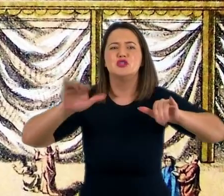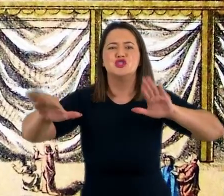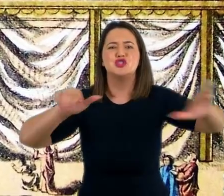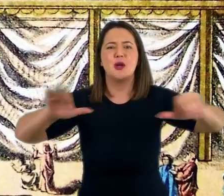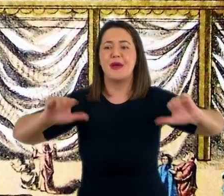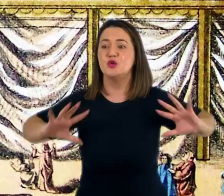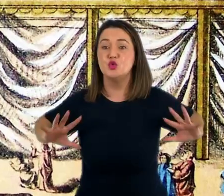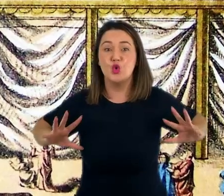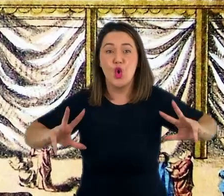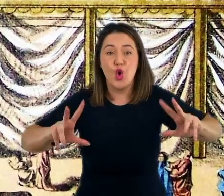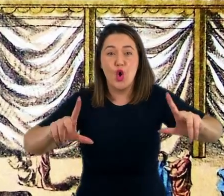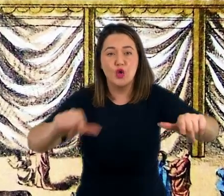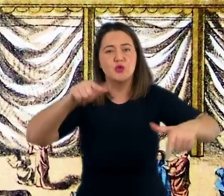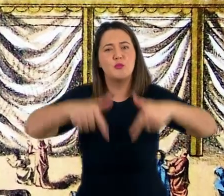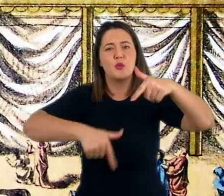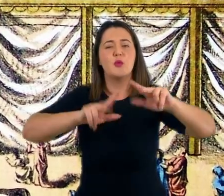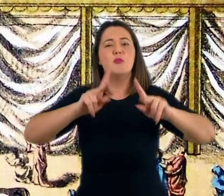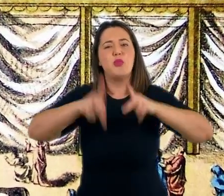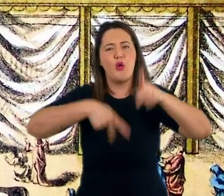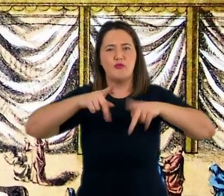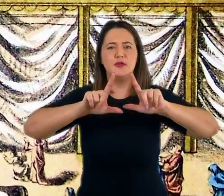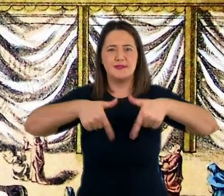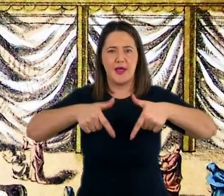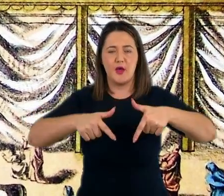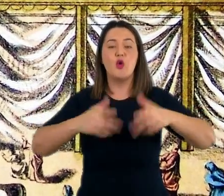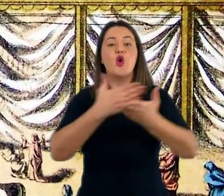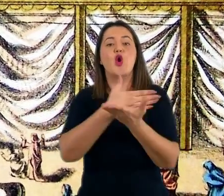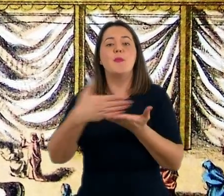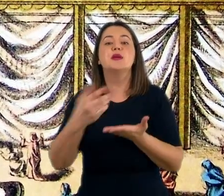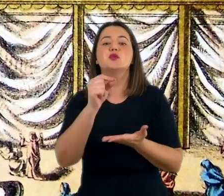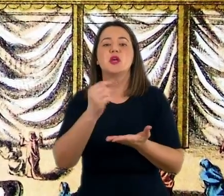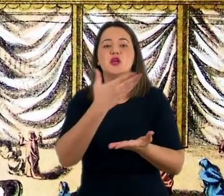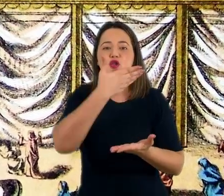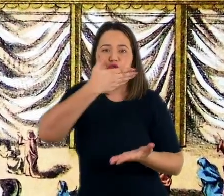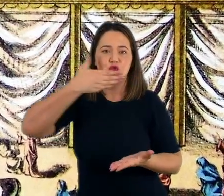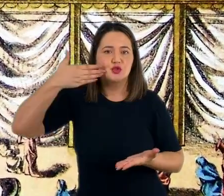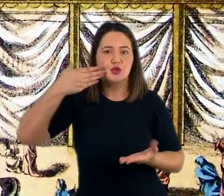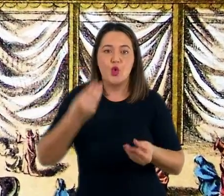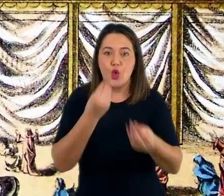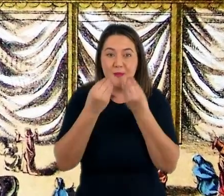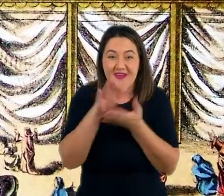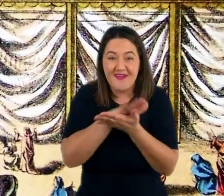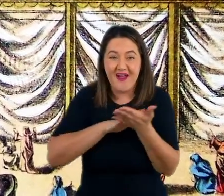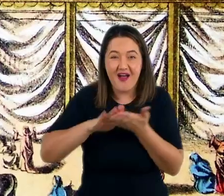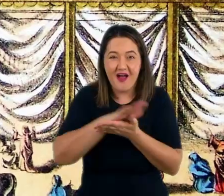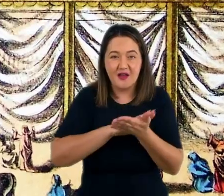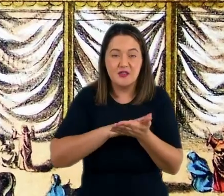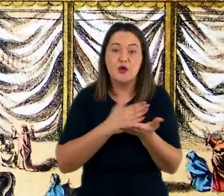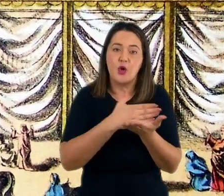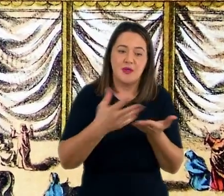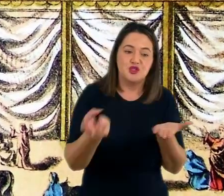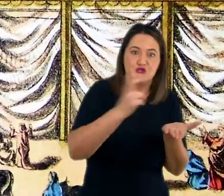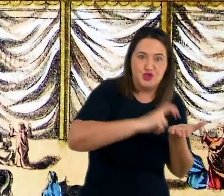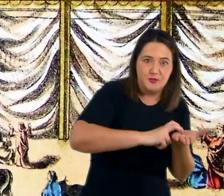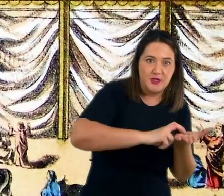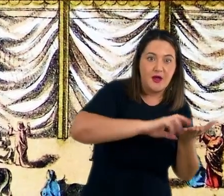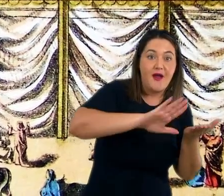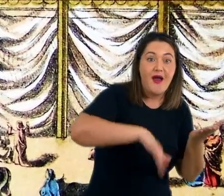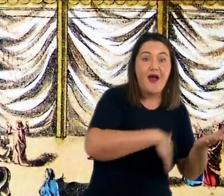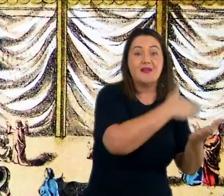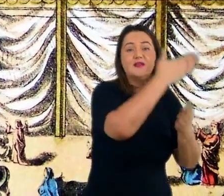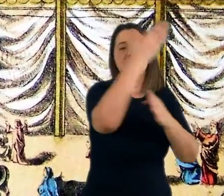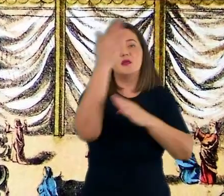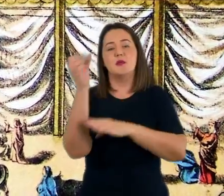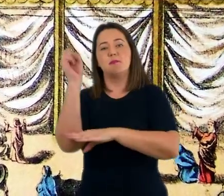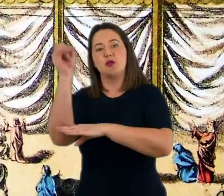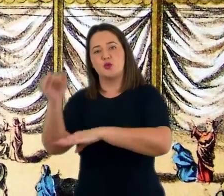uma convocação geral de jejum para todo Israel. O jejum começava na tarde do 9º dia e durava todo